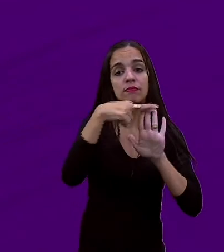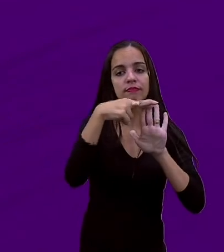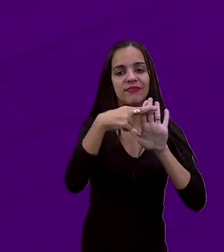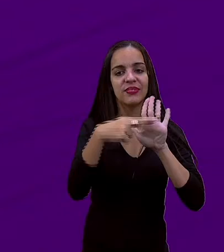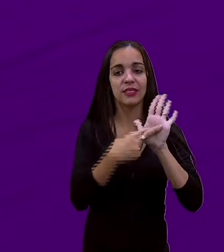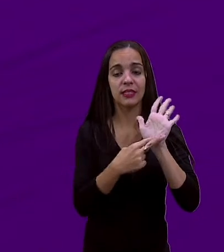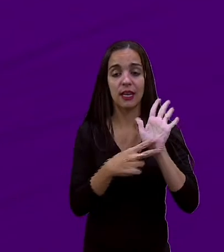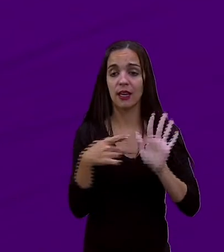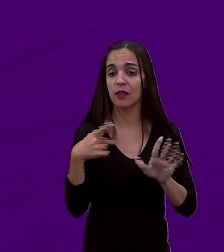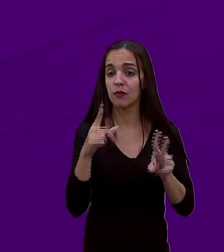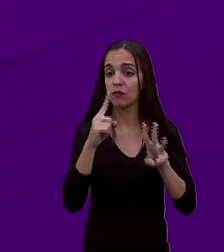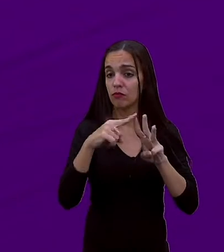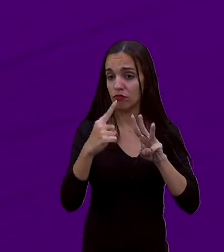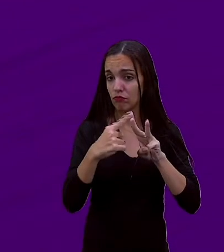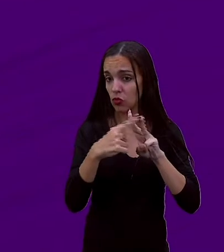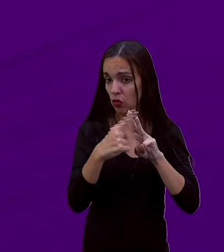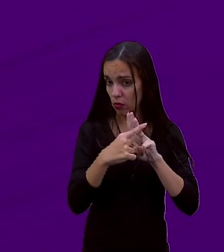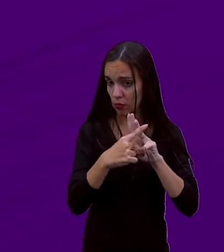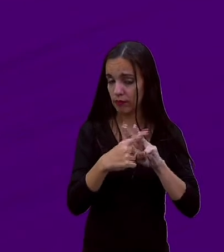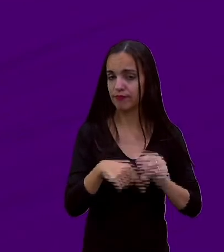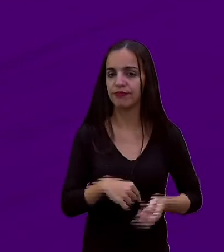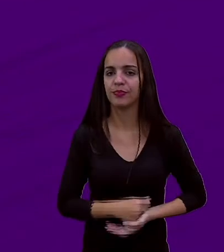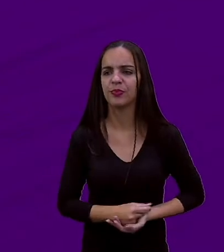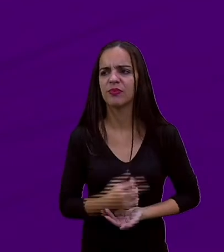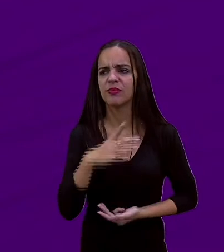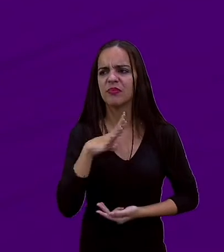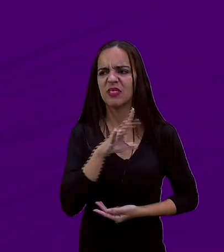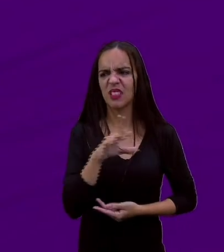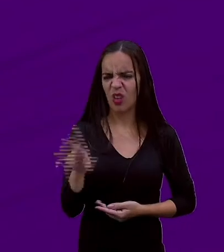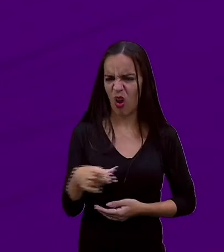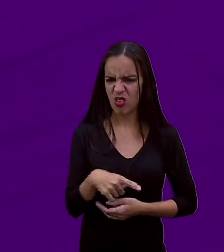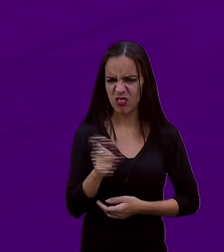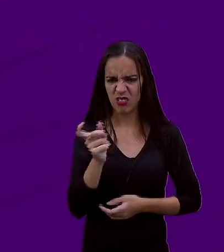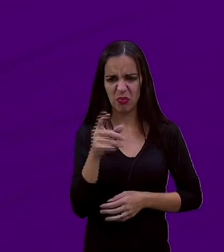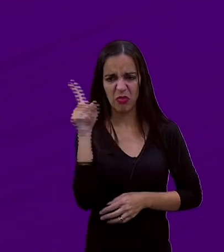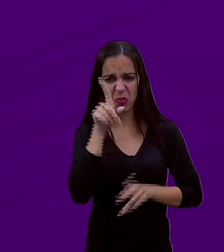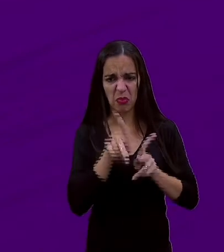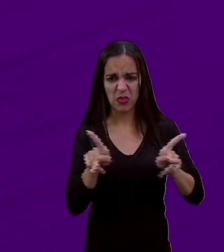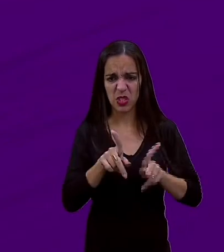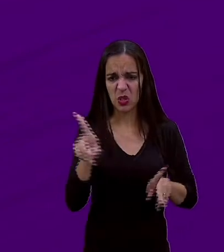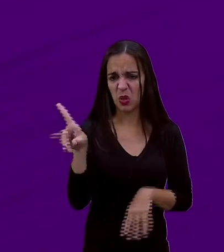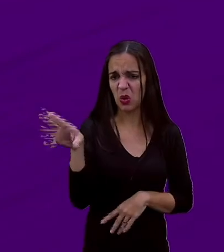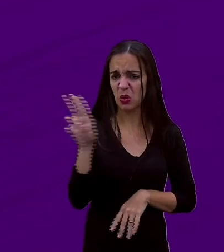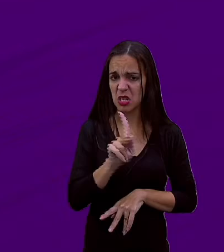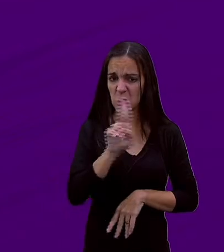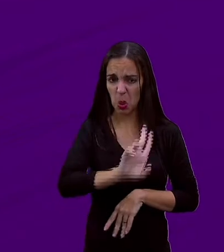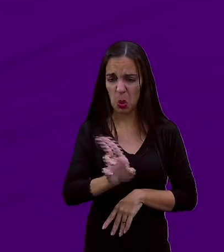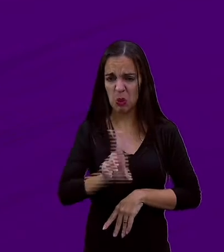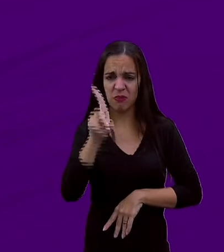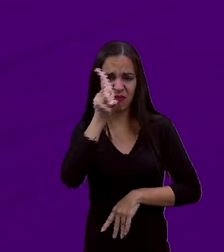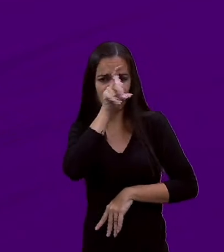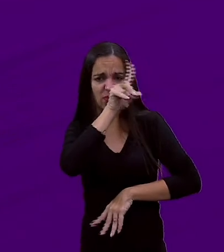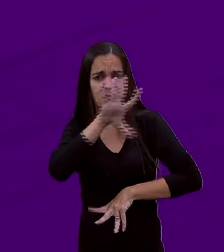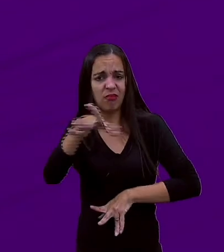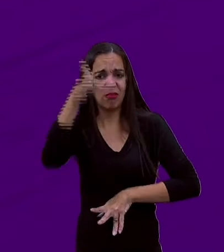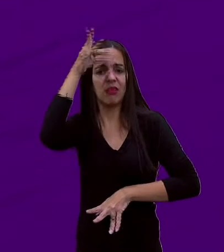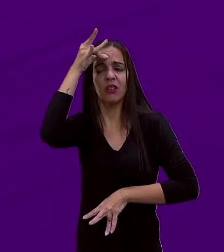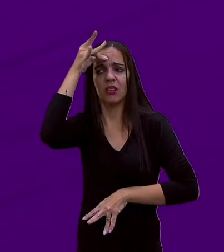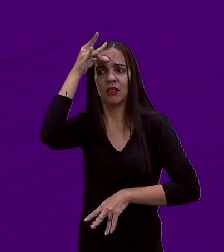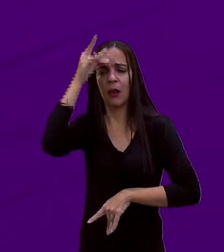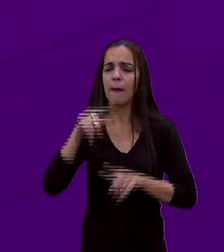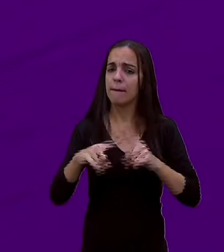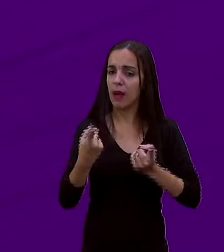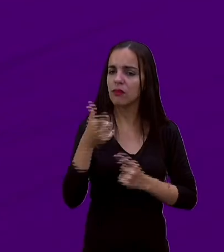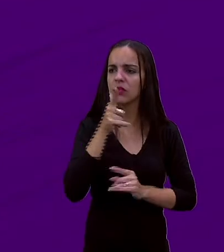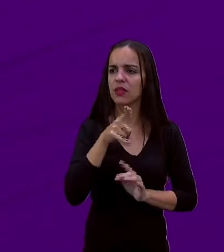cada um deles com os exemplos. Ah, não, professor, esses nomes são difíceis de gravar. Não é difícil não, gente. Com certeza, até o final da